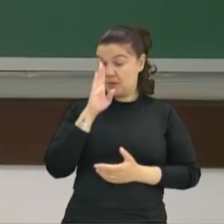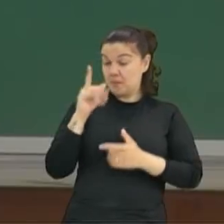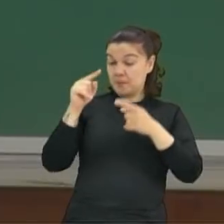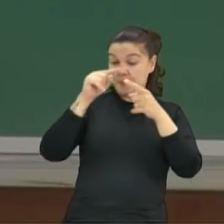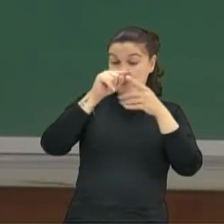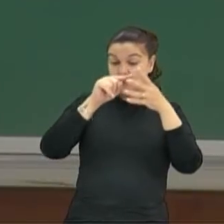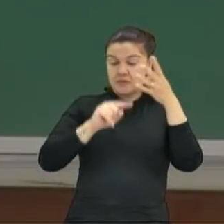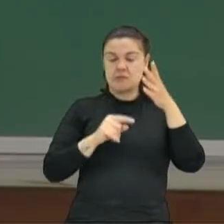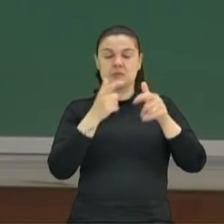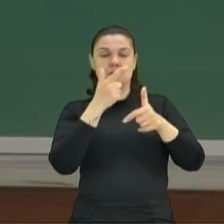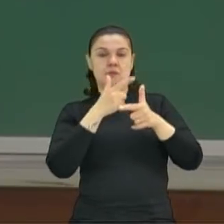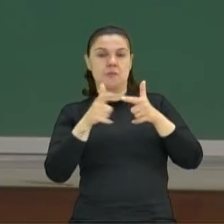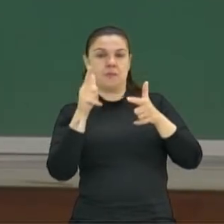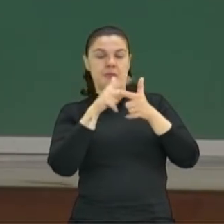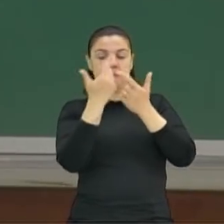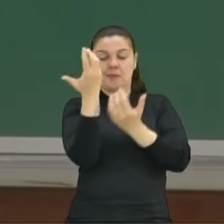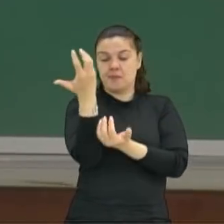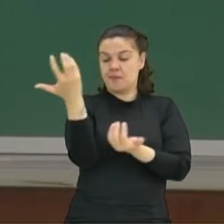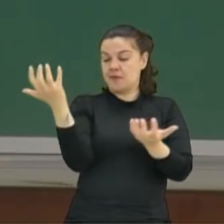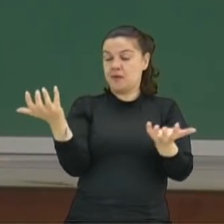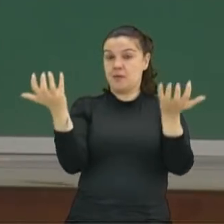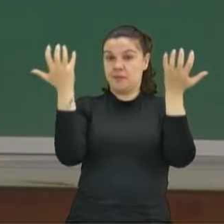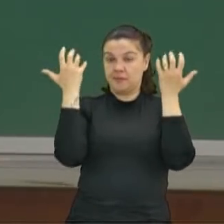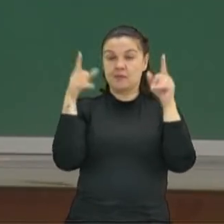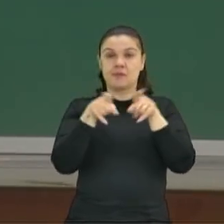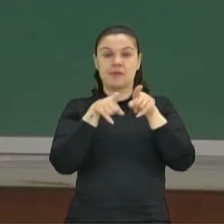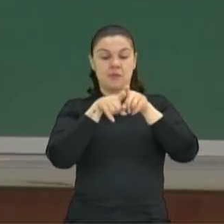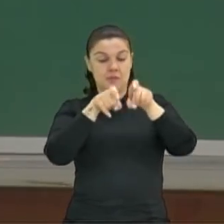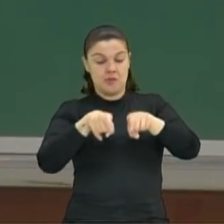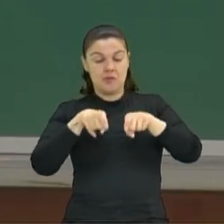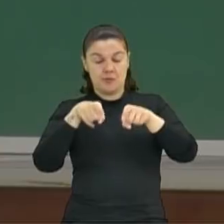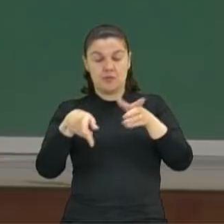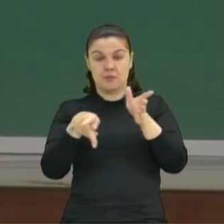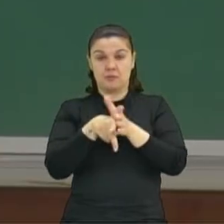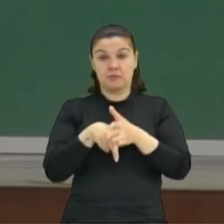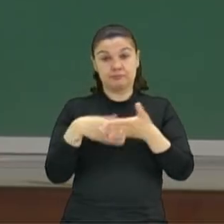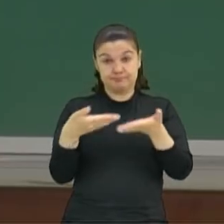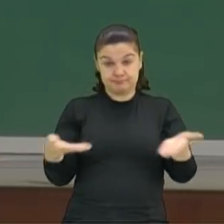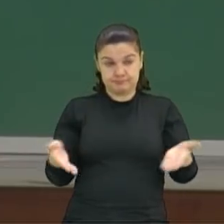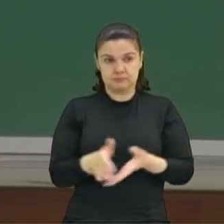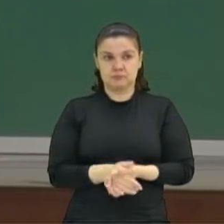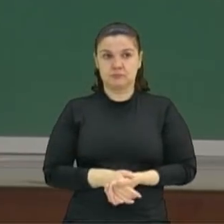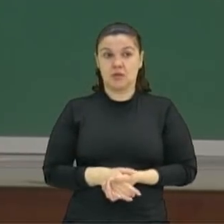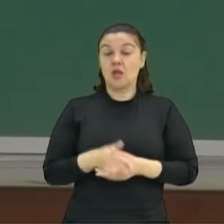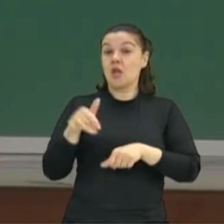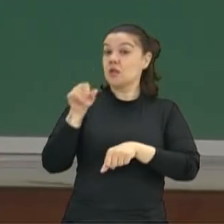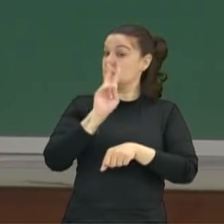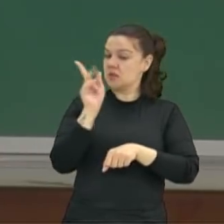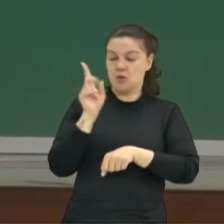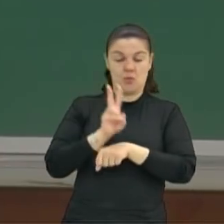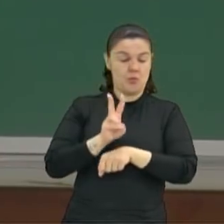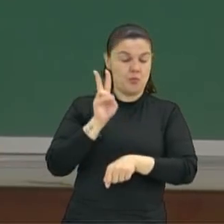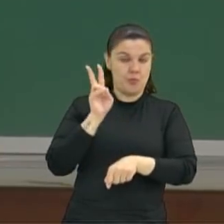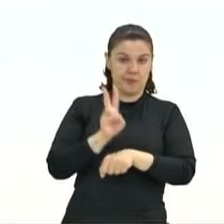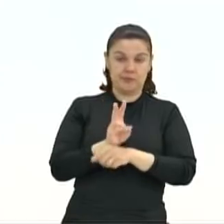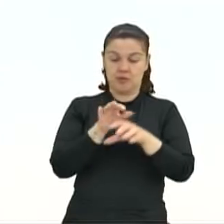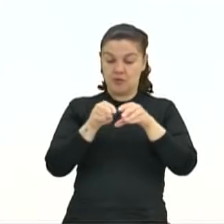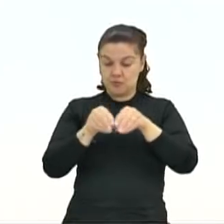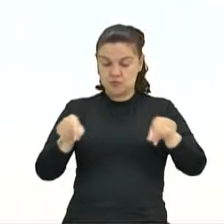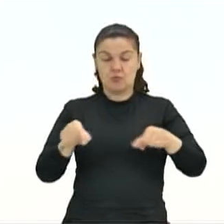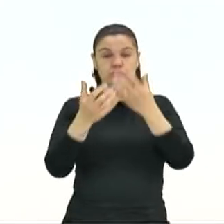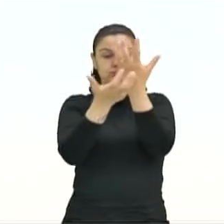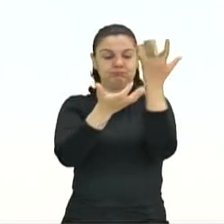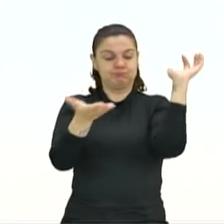Principais problemas ambientais e rurais da agricultura: técnicas inadequadas do solo, o